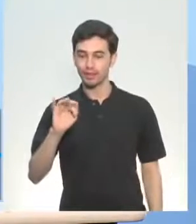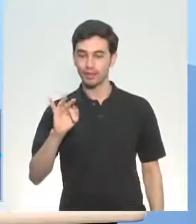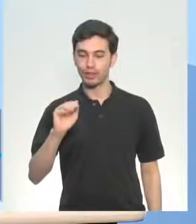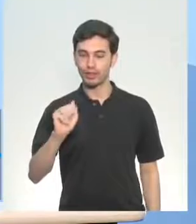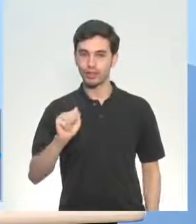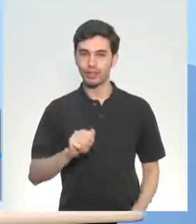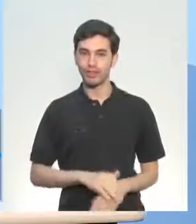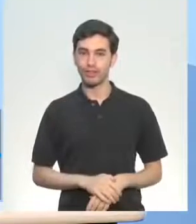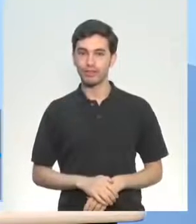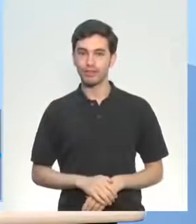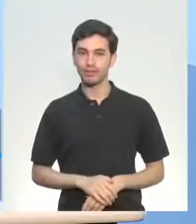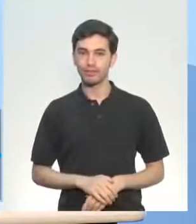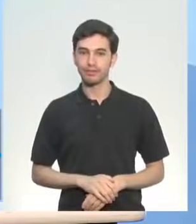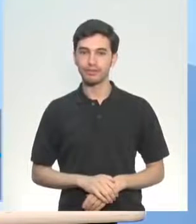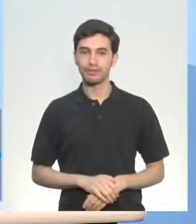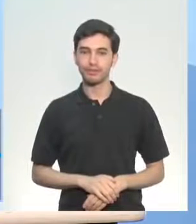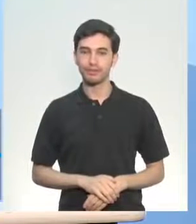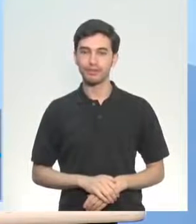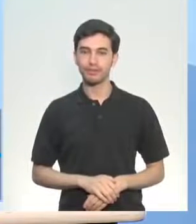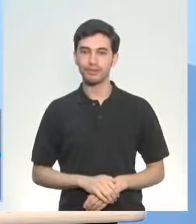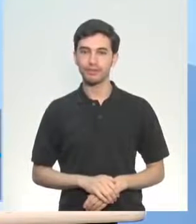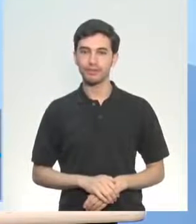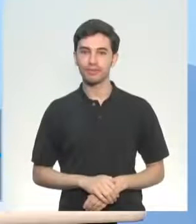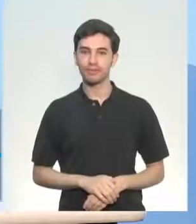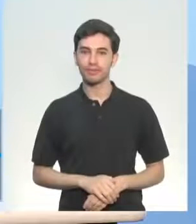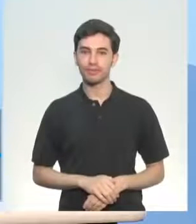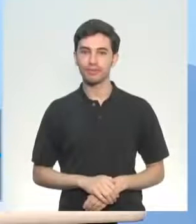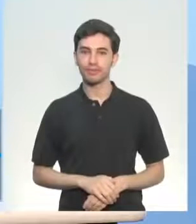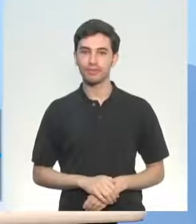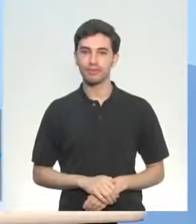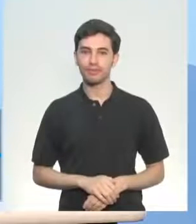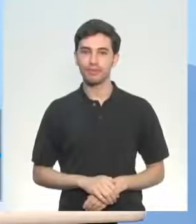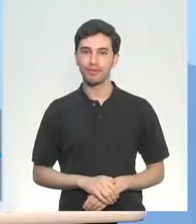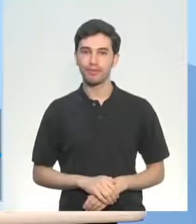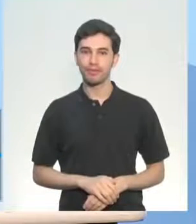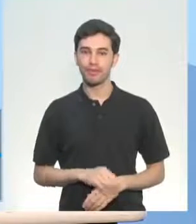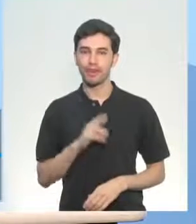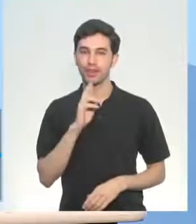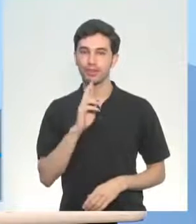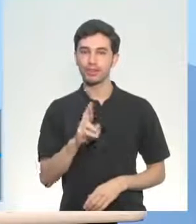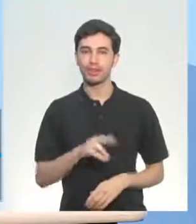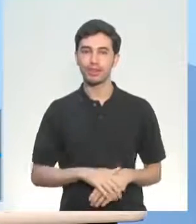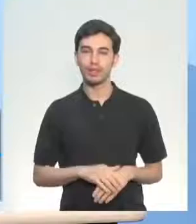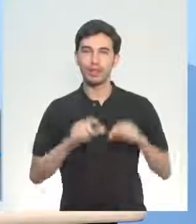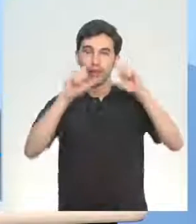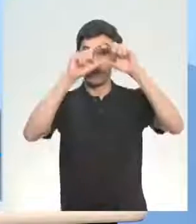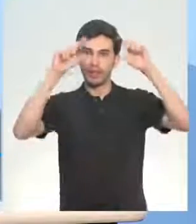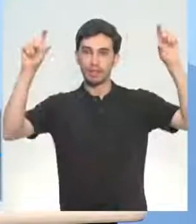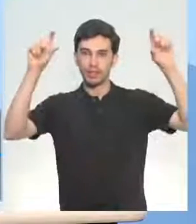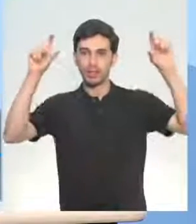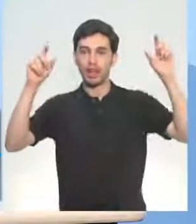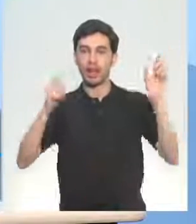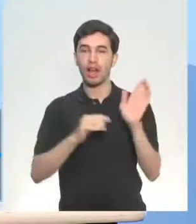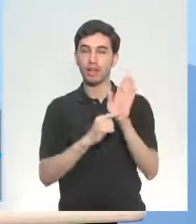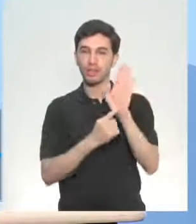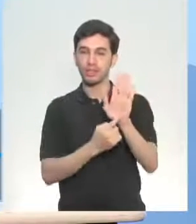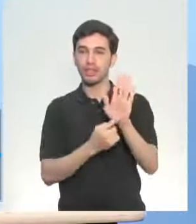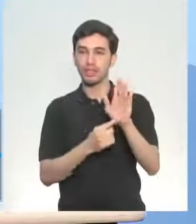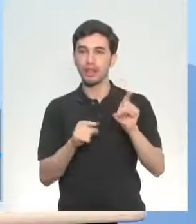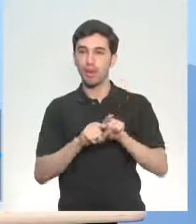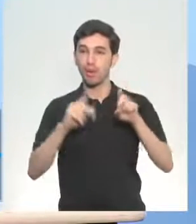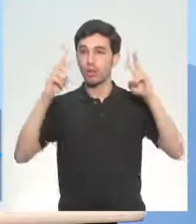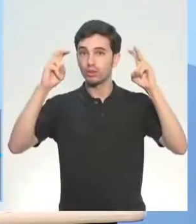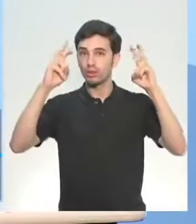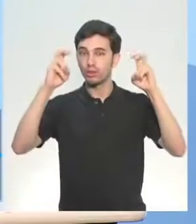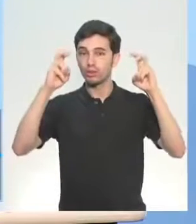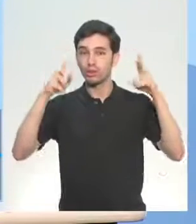Provalé, acho que Valde, alguma coisa. Maria Val, alguma coisa. Ela colocou cabeçalho, apresentação, assunto da